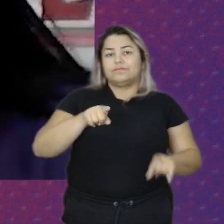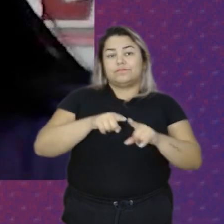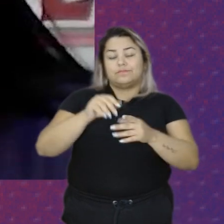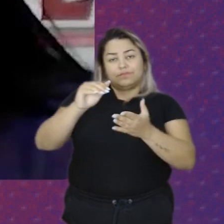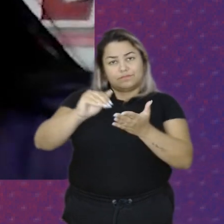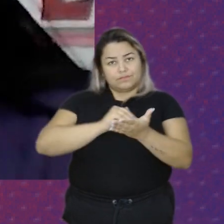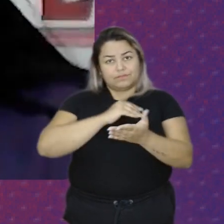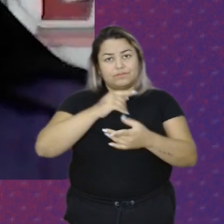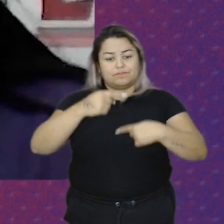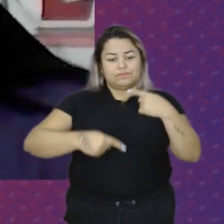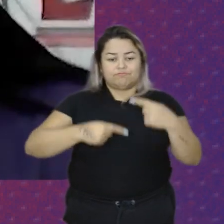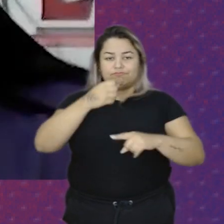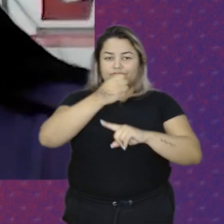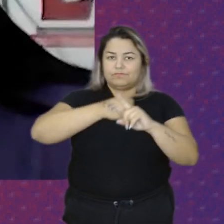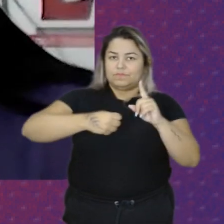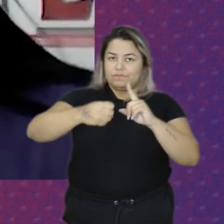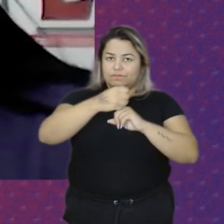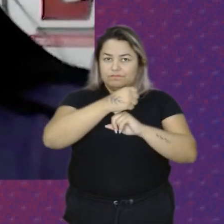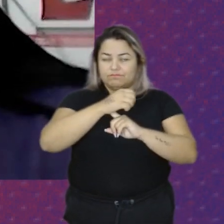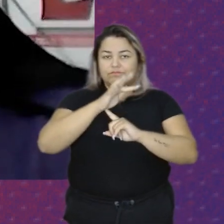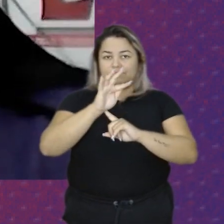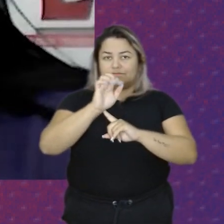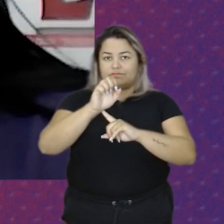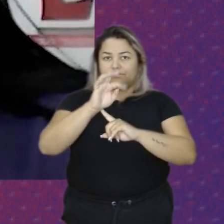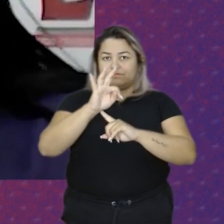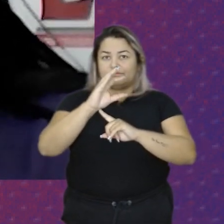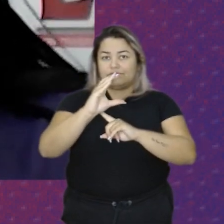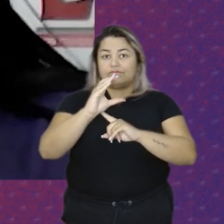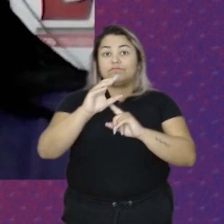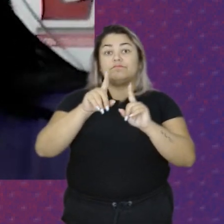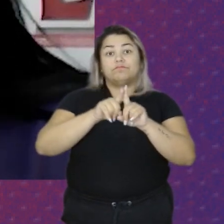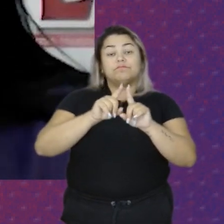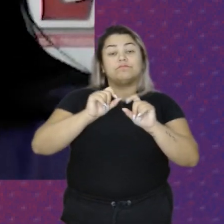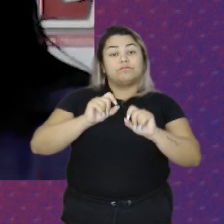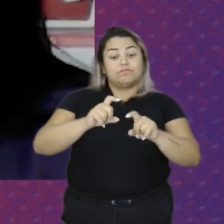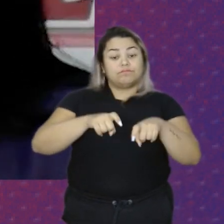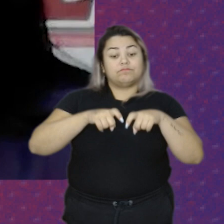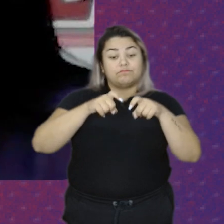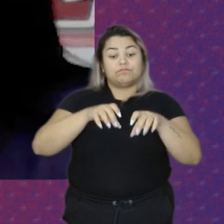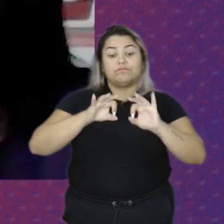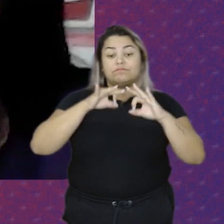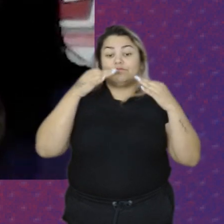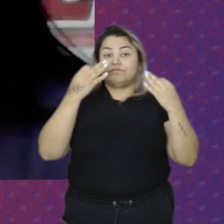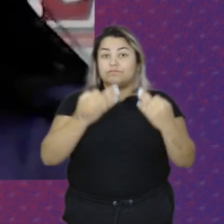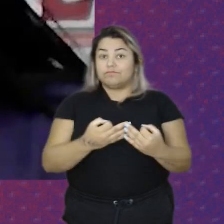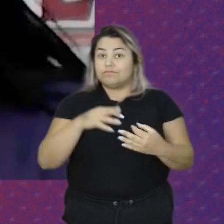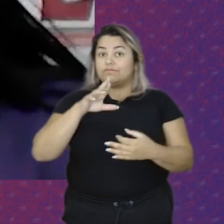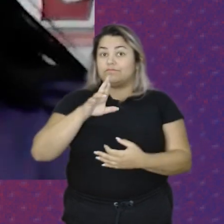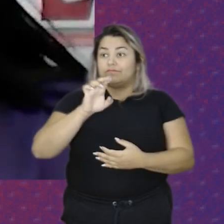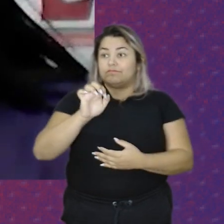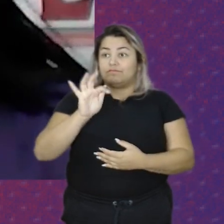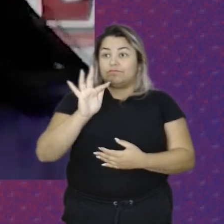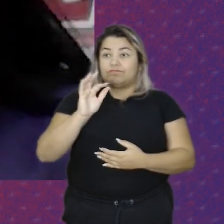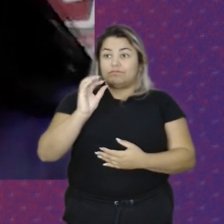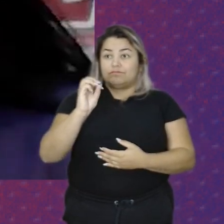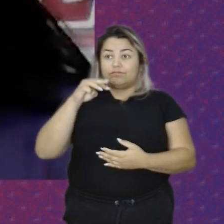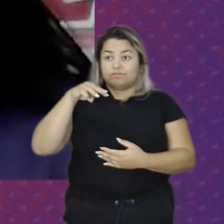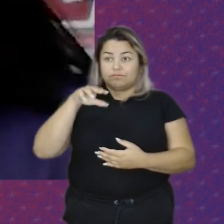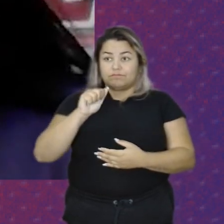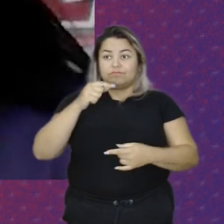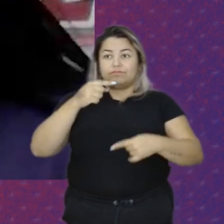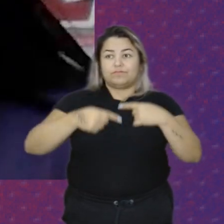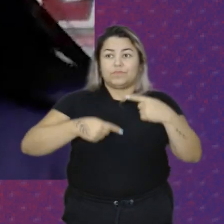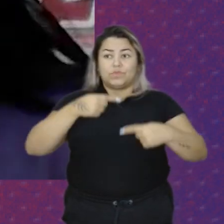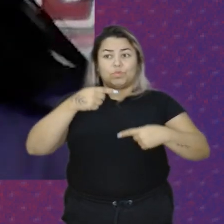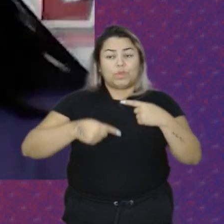Políticas Sociais da FETAG, Piauí, sou agricultora familiar, sentada da reforma agrária, e vou dialogar um